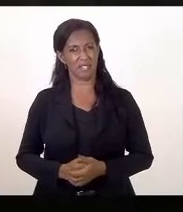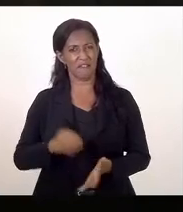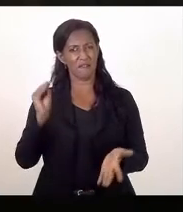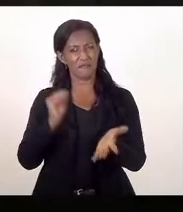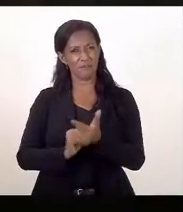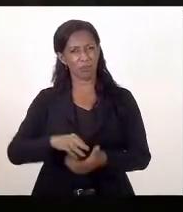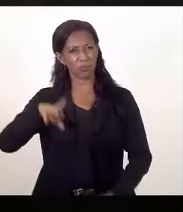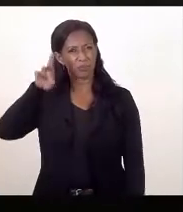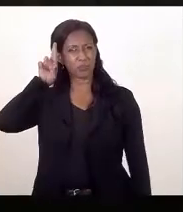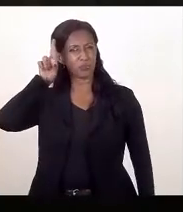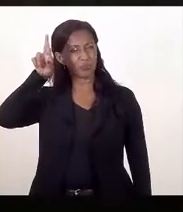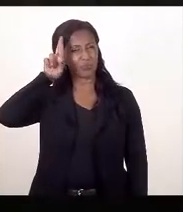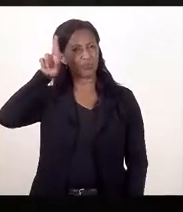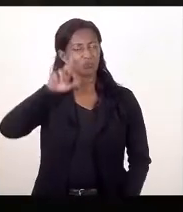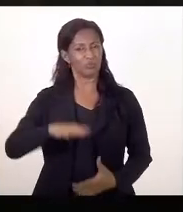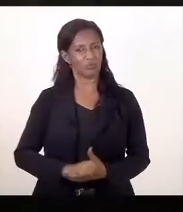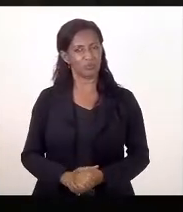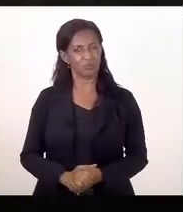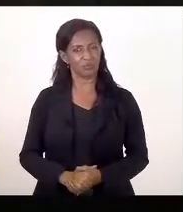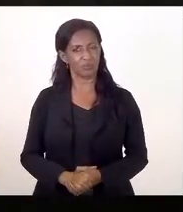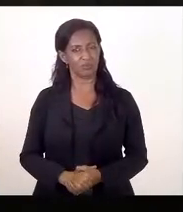irresponsável totalmente